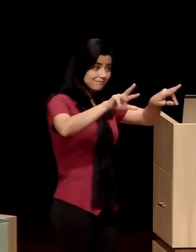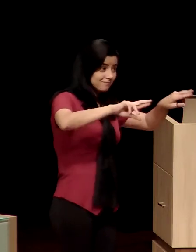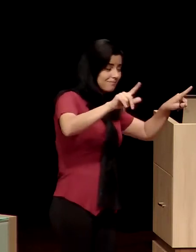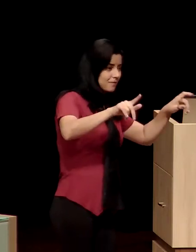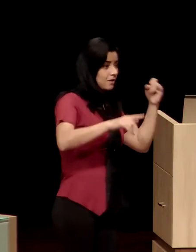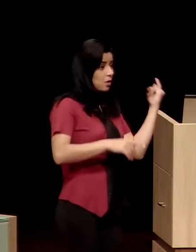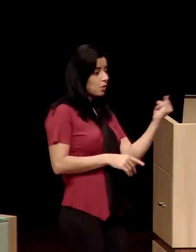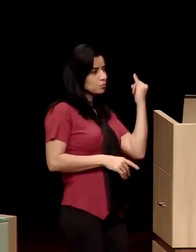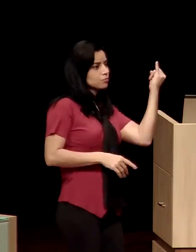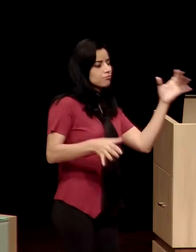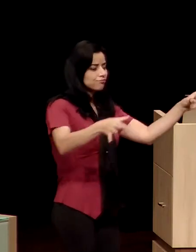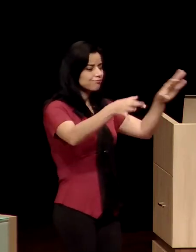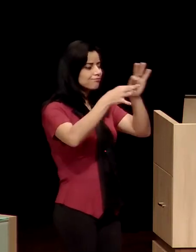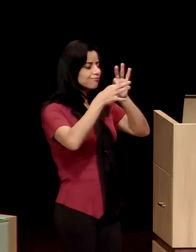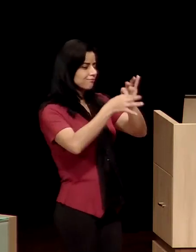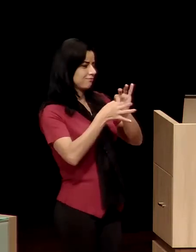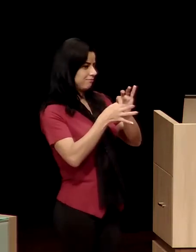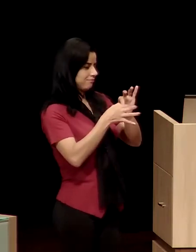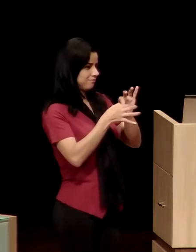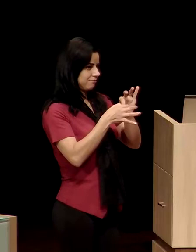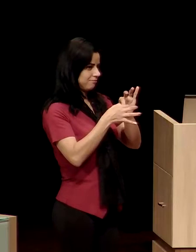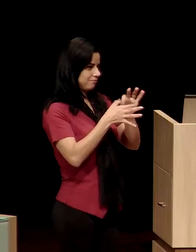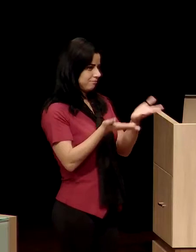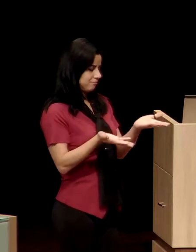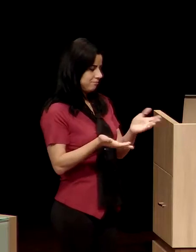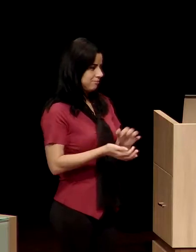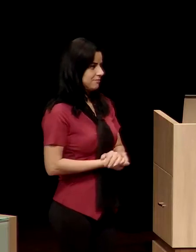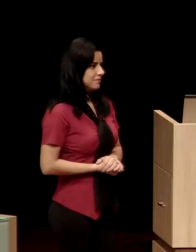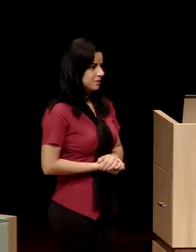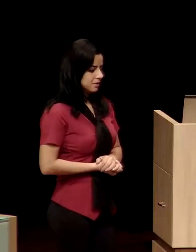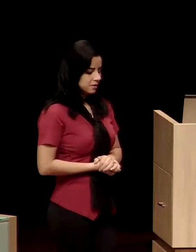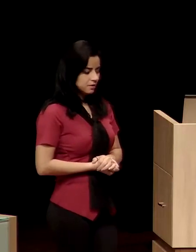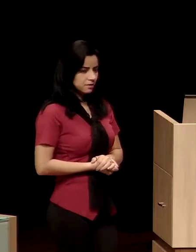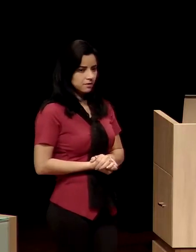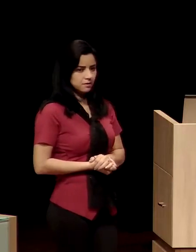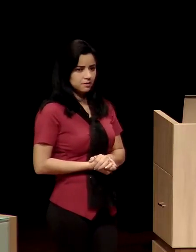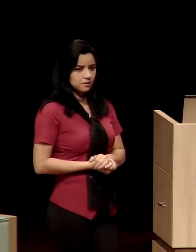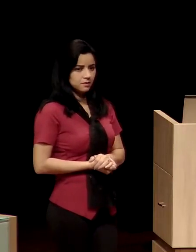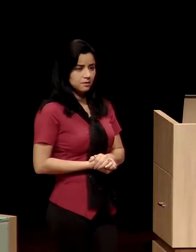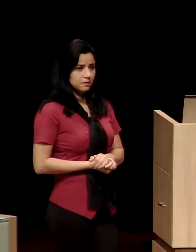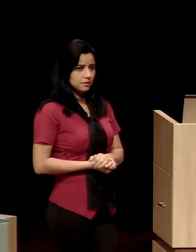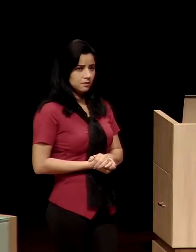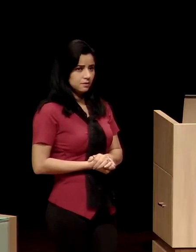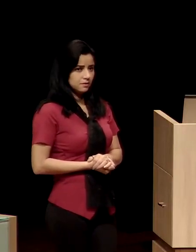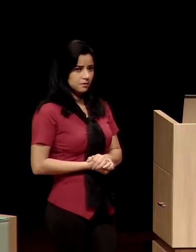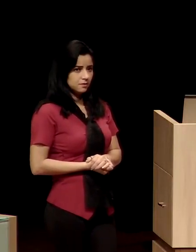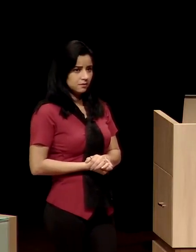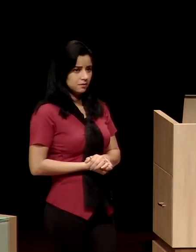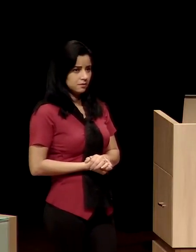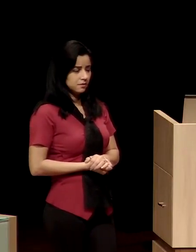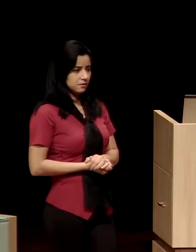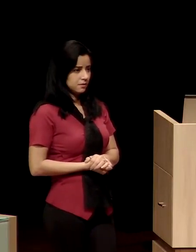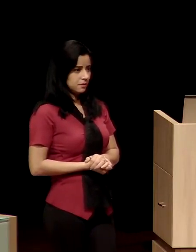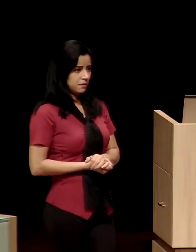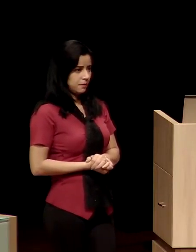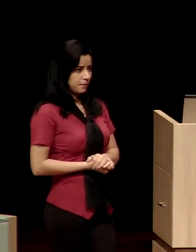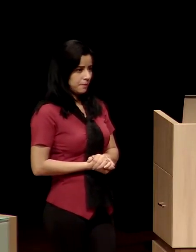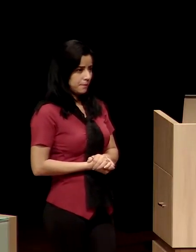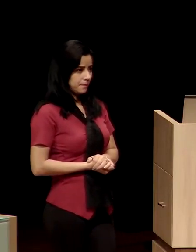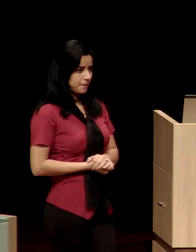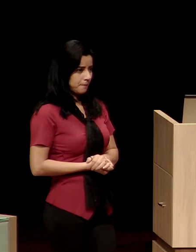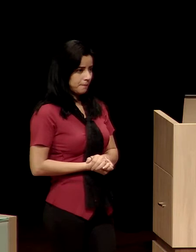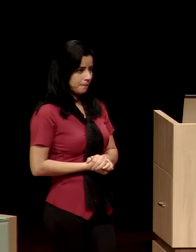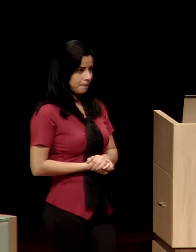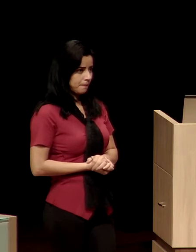que se unificasse isso. From the very beginning, the need to make social pedagogical